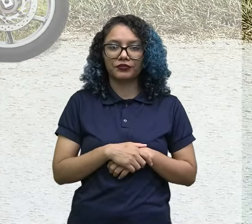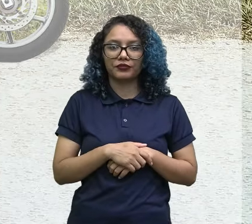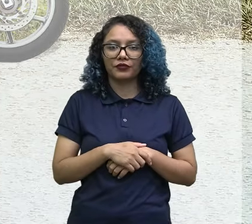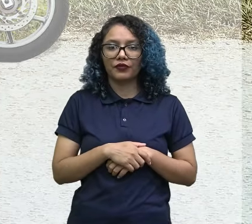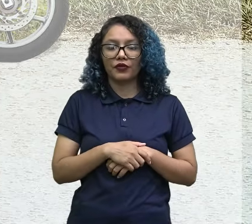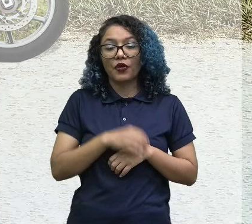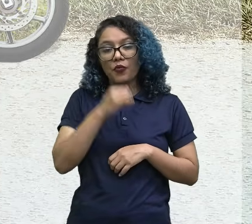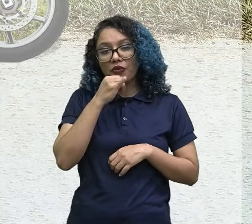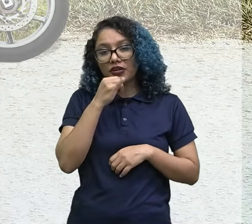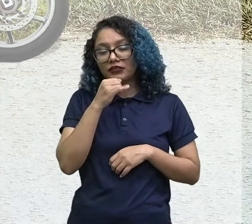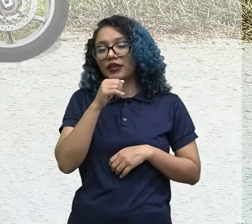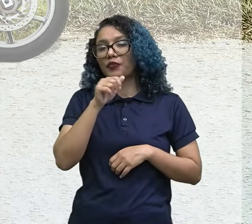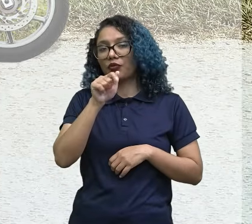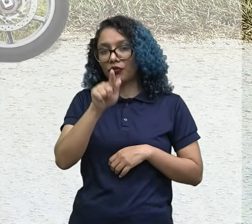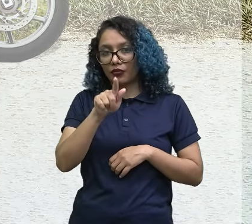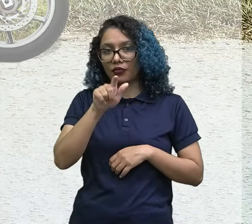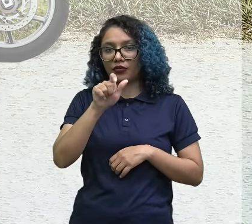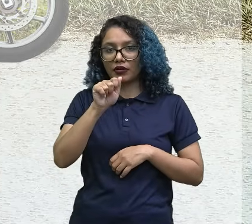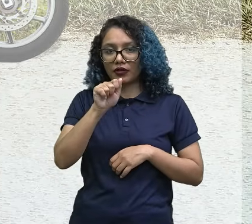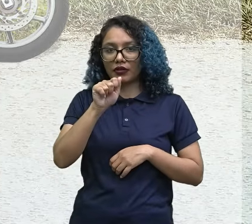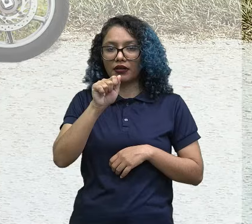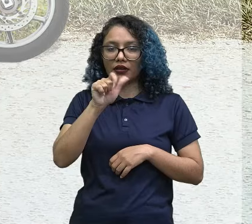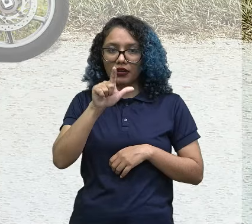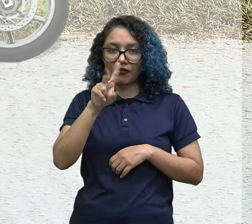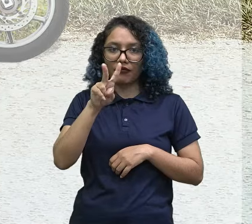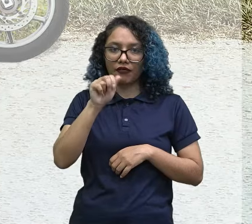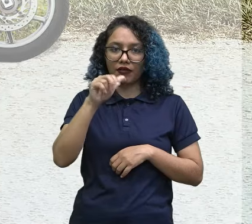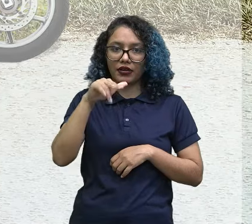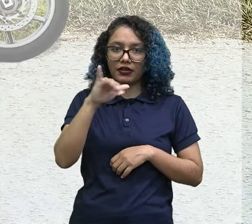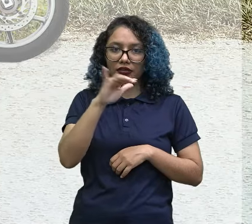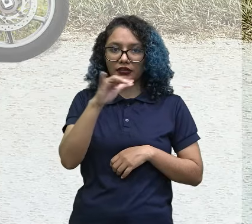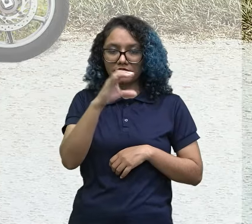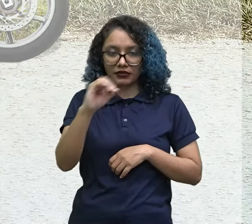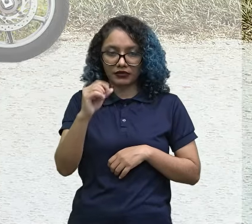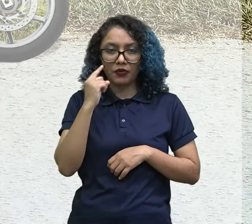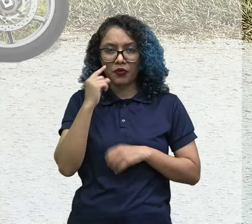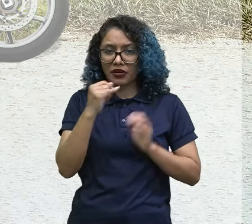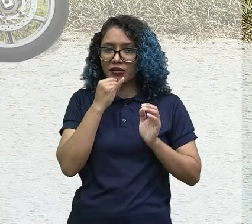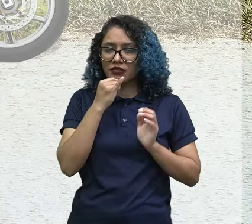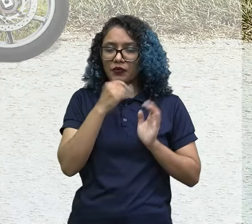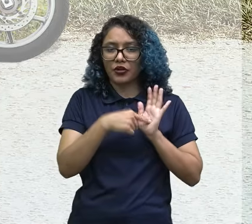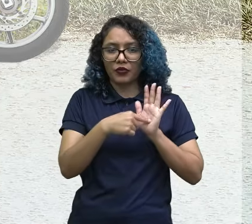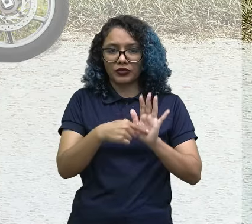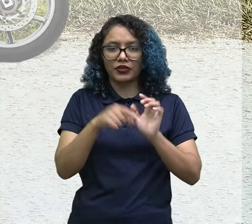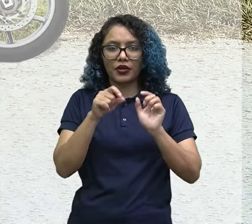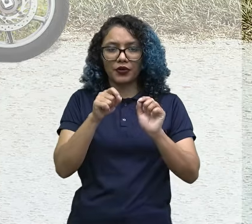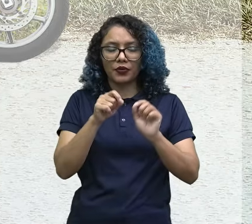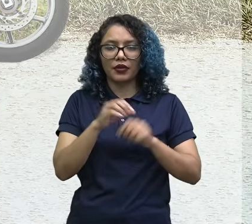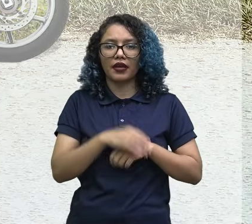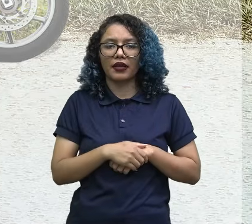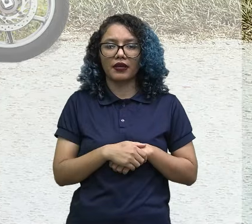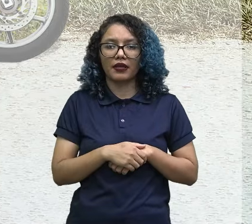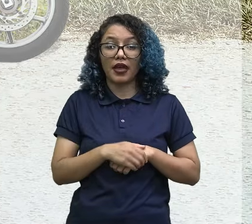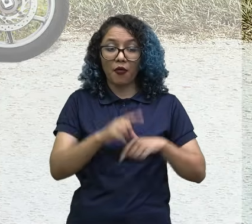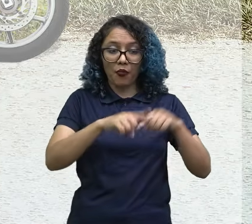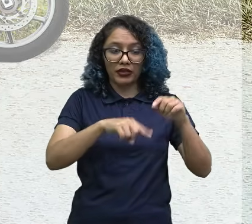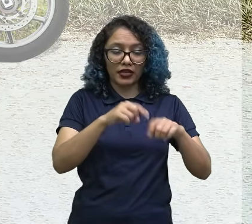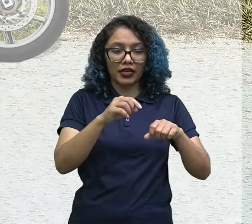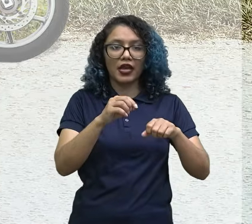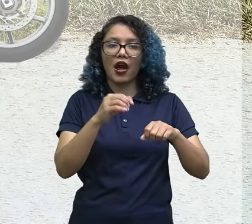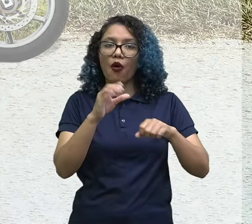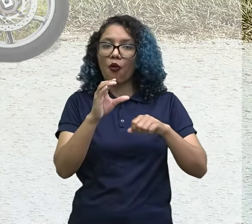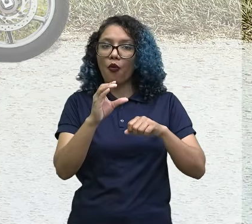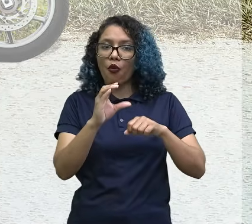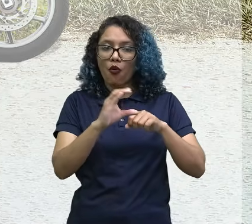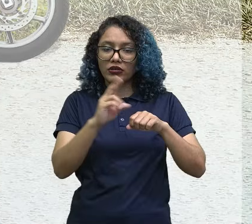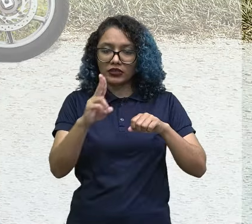exemplo da galvanização, né? Esse exemplo que vocês acabaram de ver é para depositar cobre em uma peça, né? Já que a